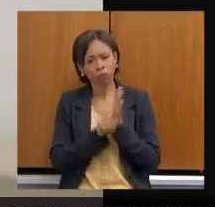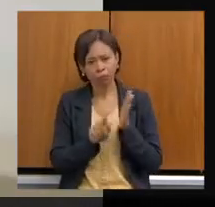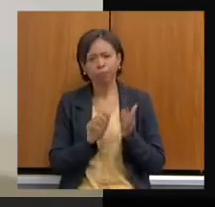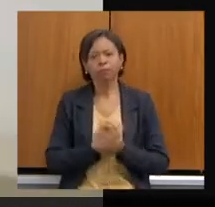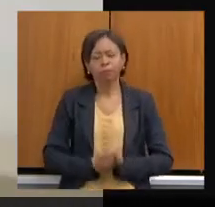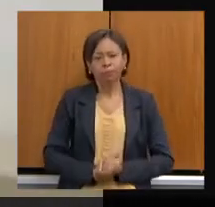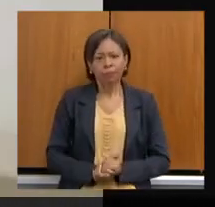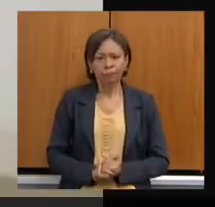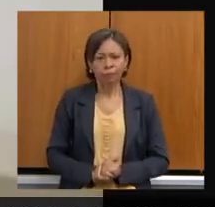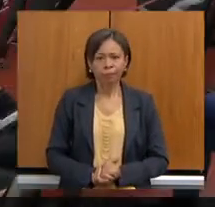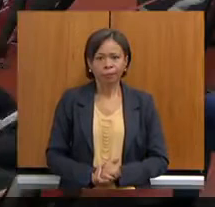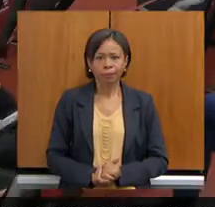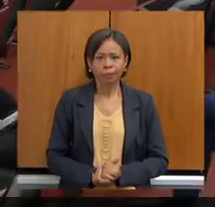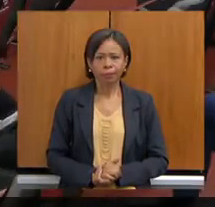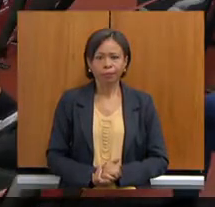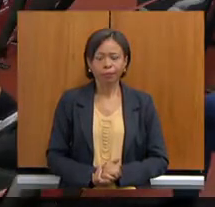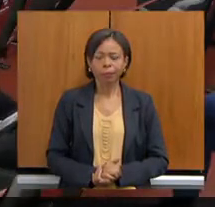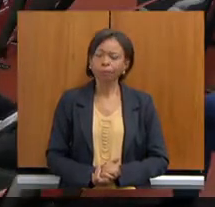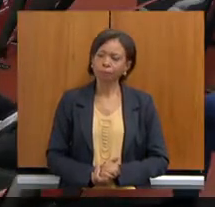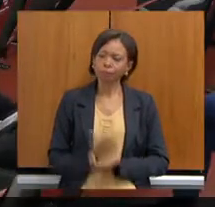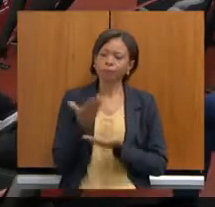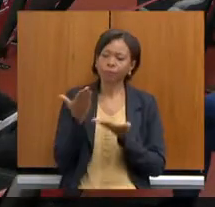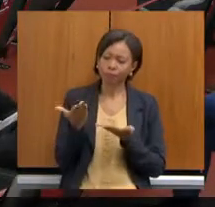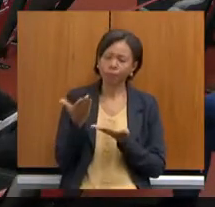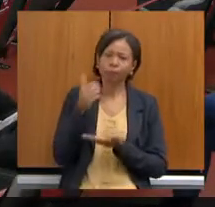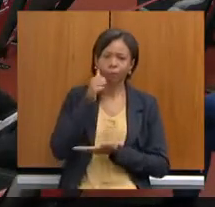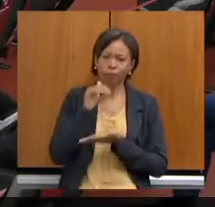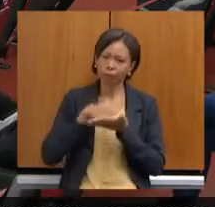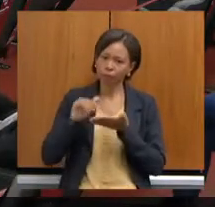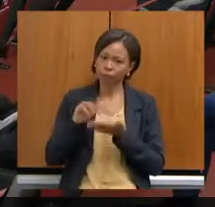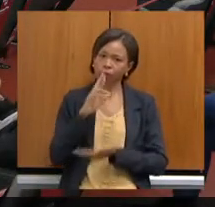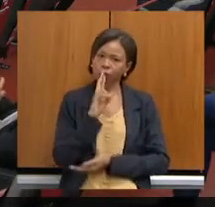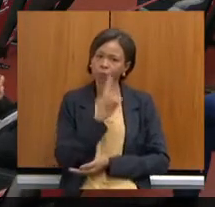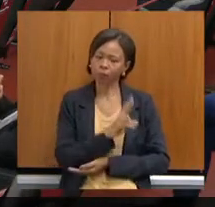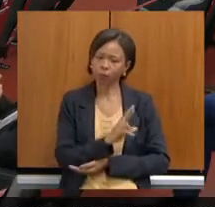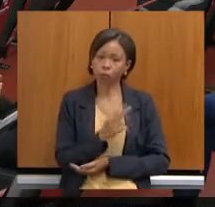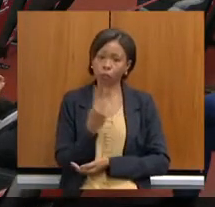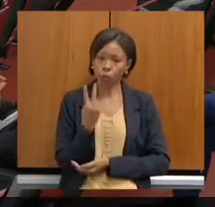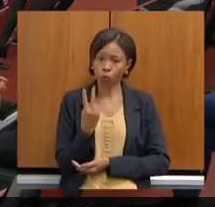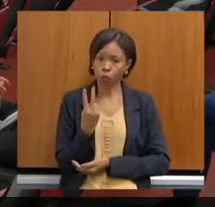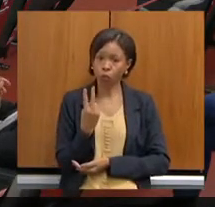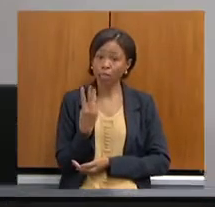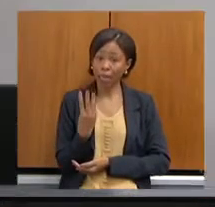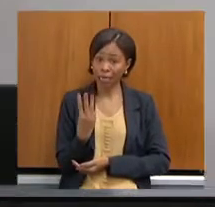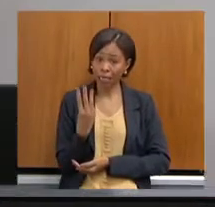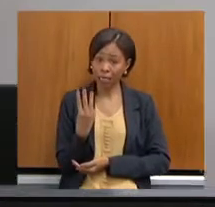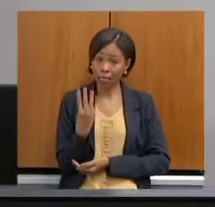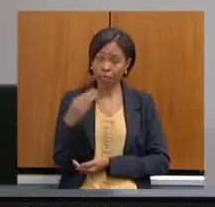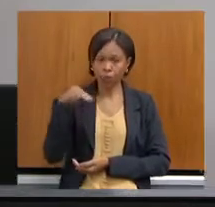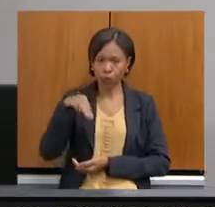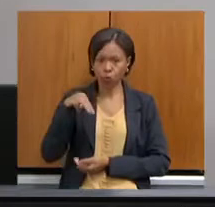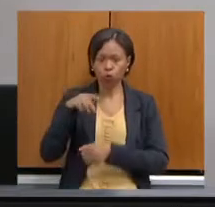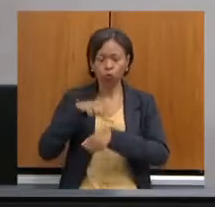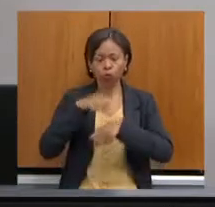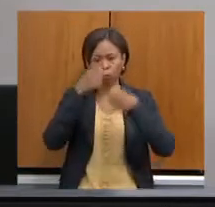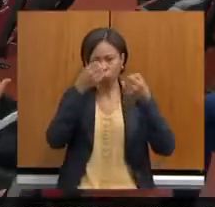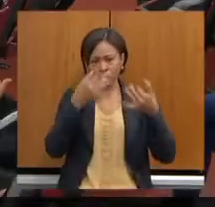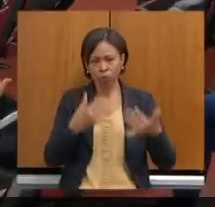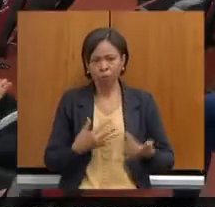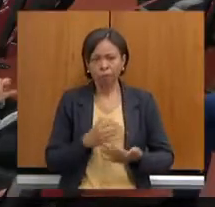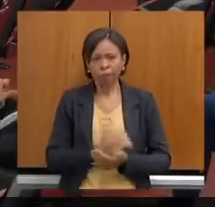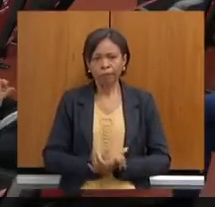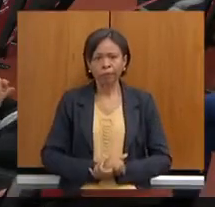presidente a senhora secretário ou silêncio tem dois três minutos para explicação